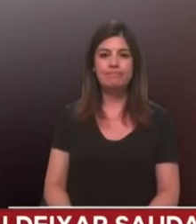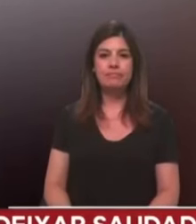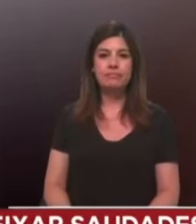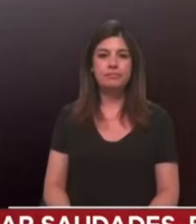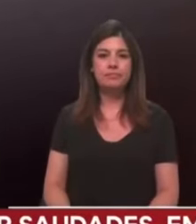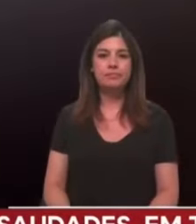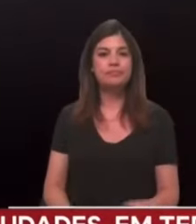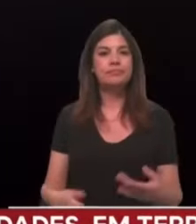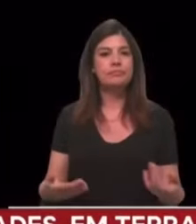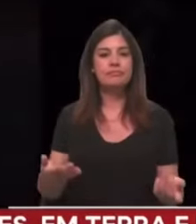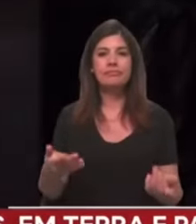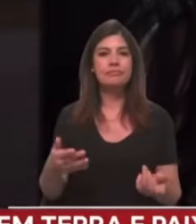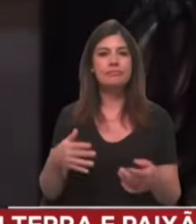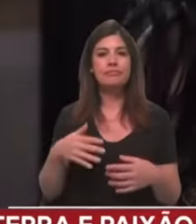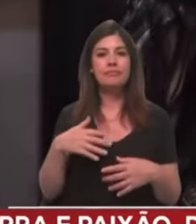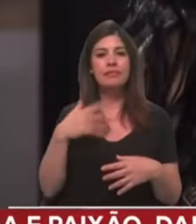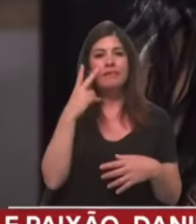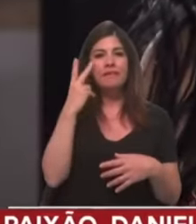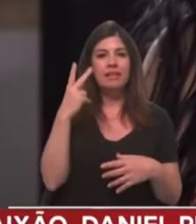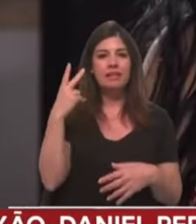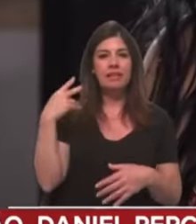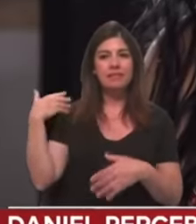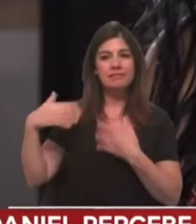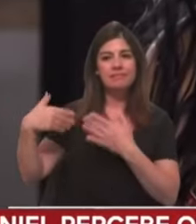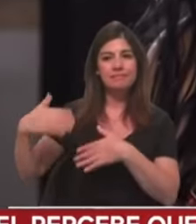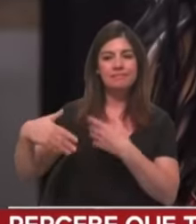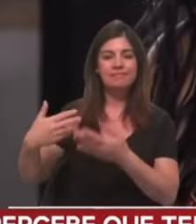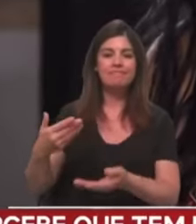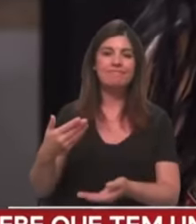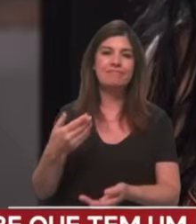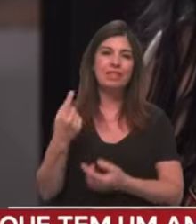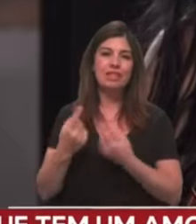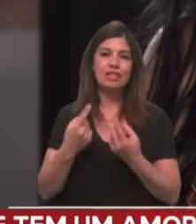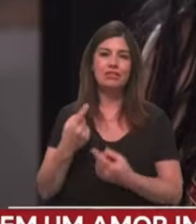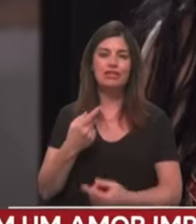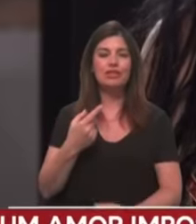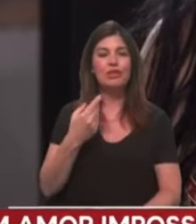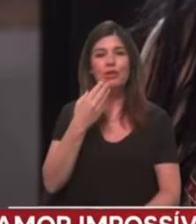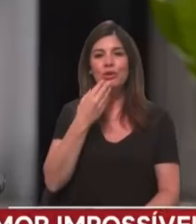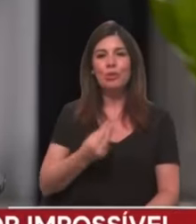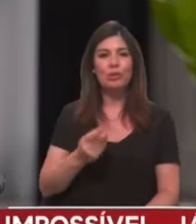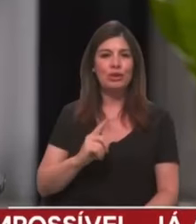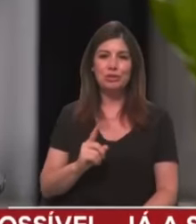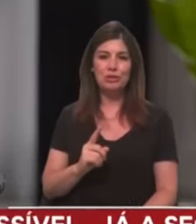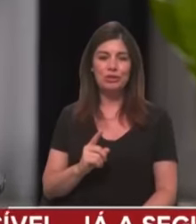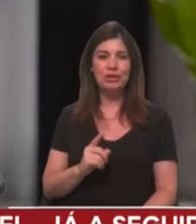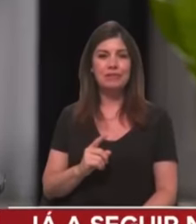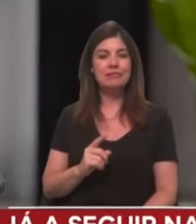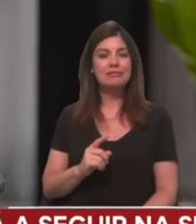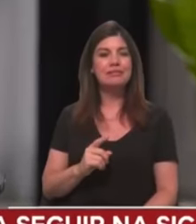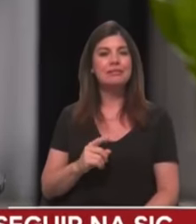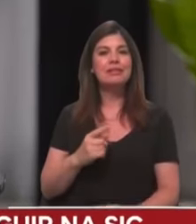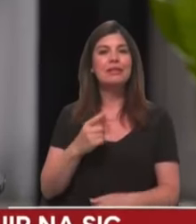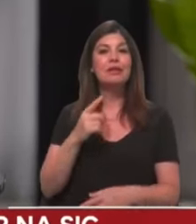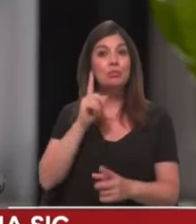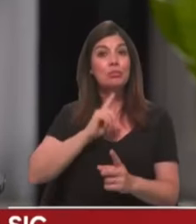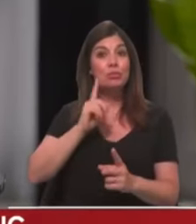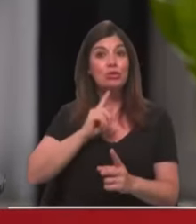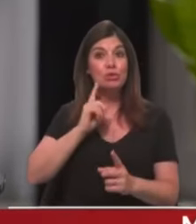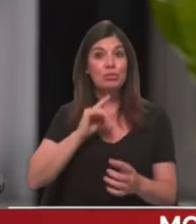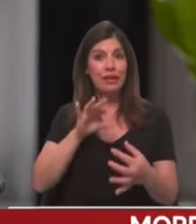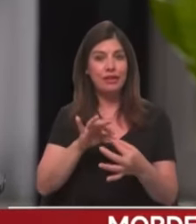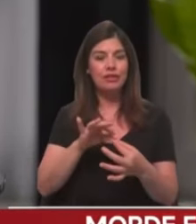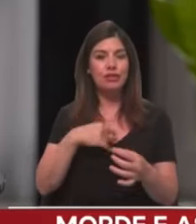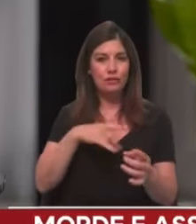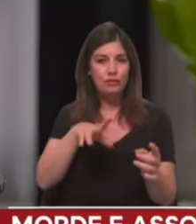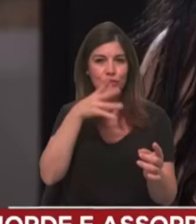Eu acho que a natureza é injusta connosco, principalmente com as mulheres. Eu diria que, e já te explico porque, vou-te